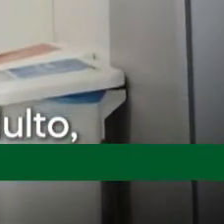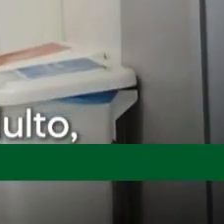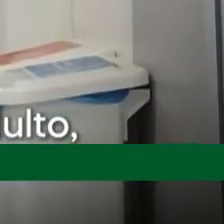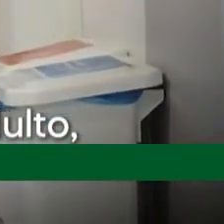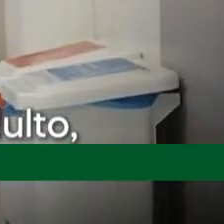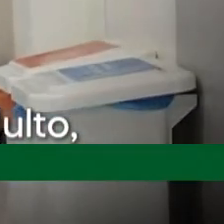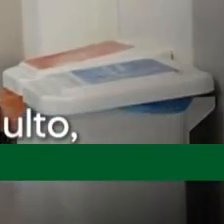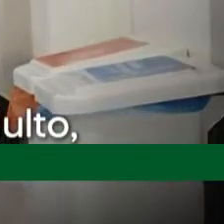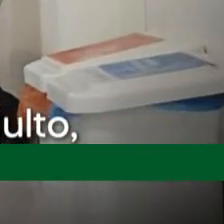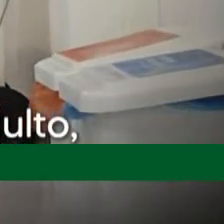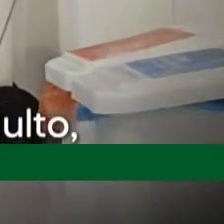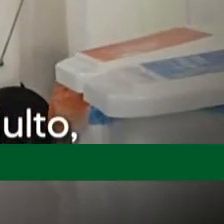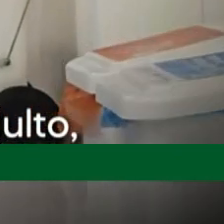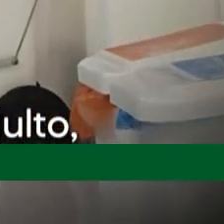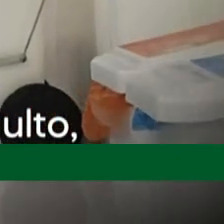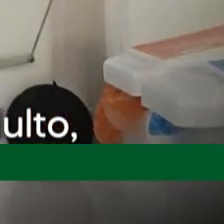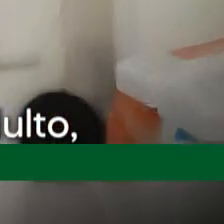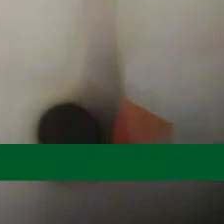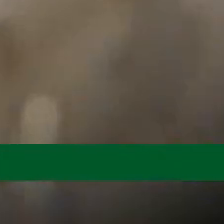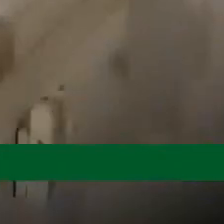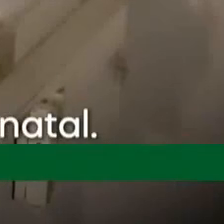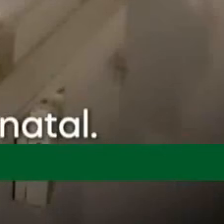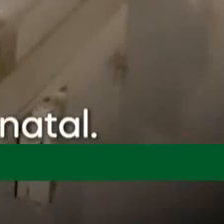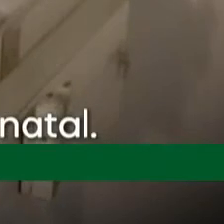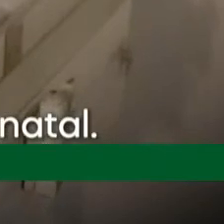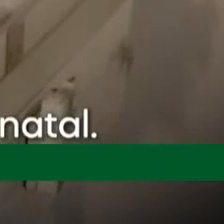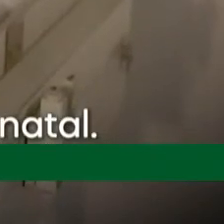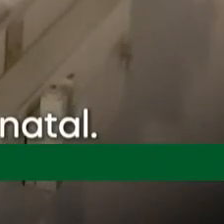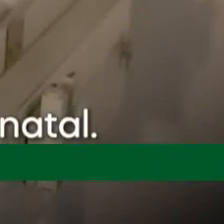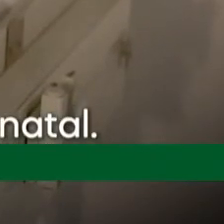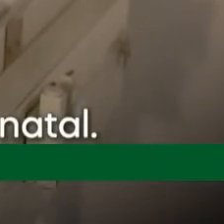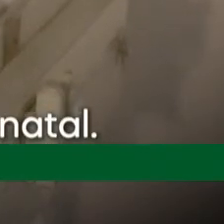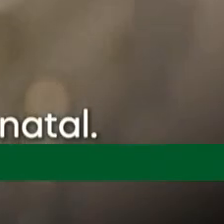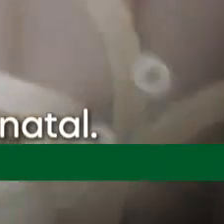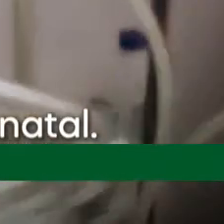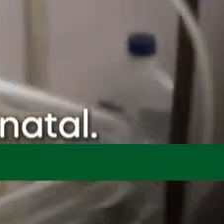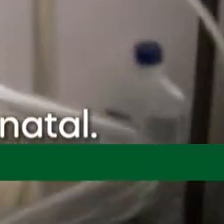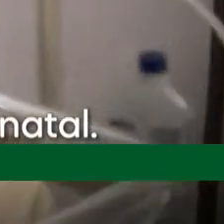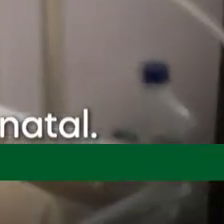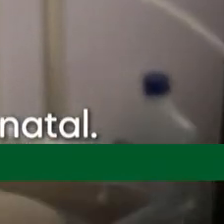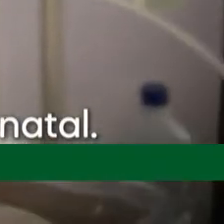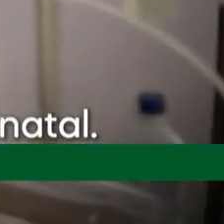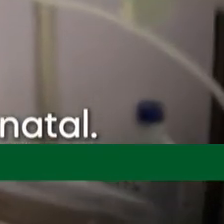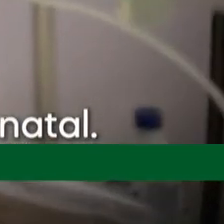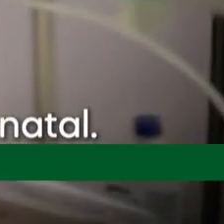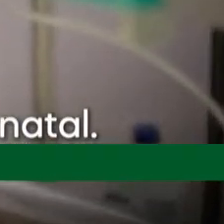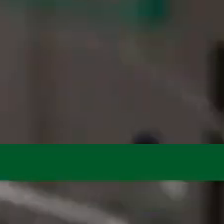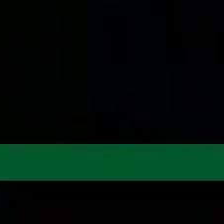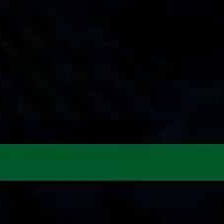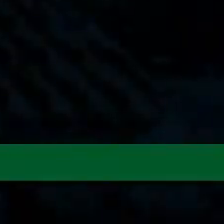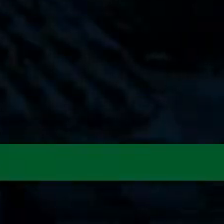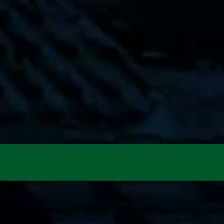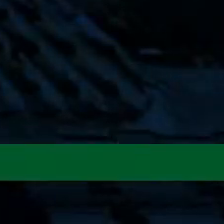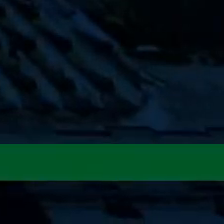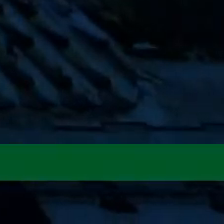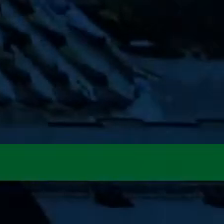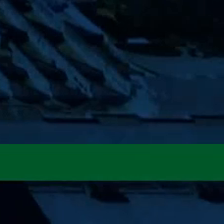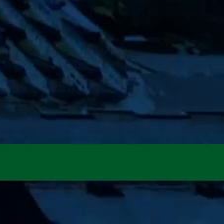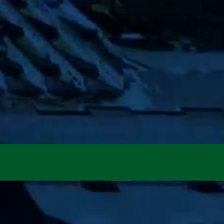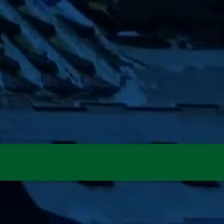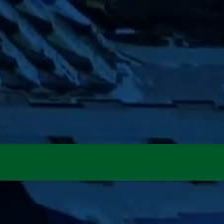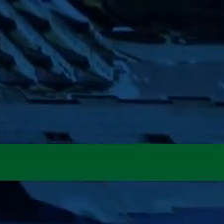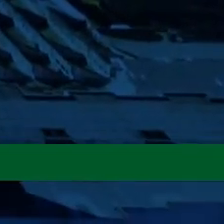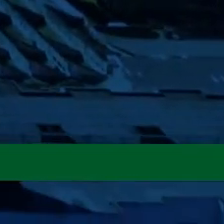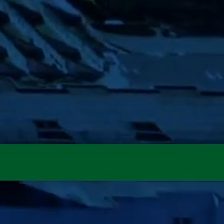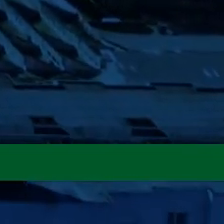o hospital dispõe de 20 leitos de UTI adulto, 10 leitos de UTI pediátrica e 10 leitos de UTI neonatal. Só no ano